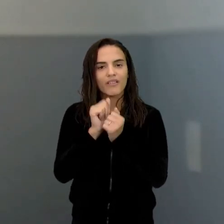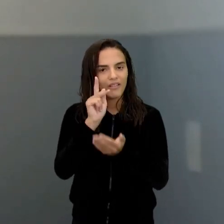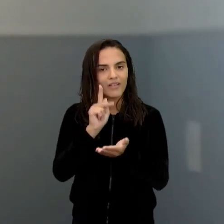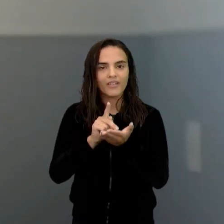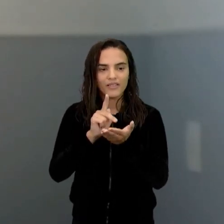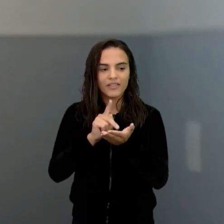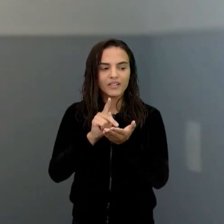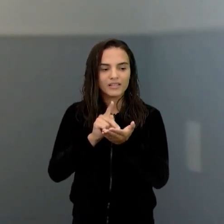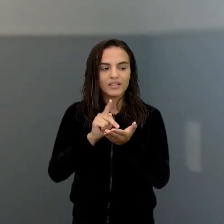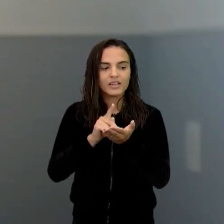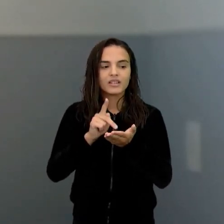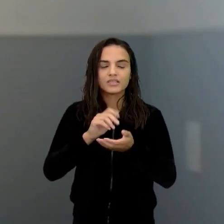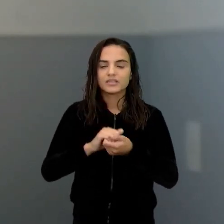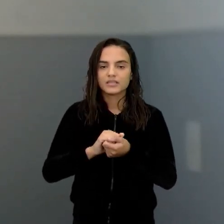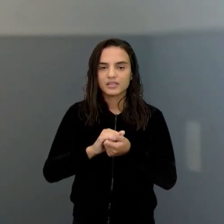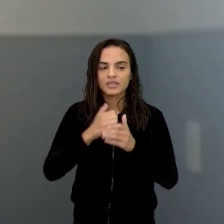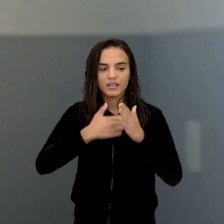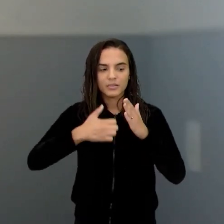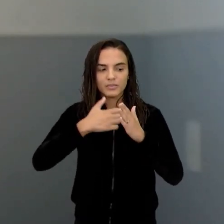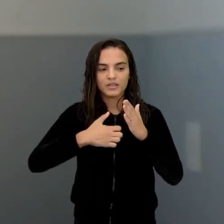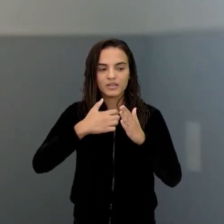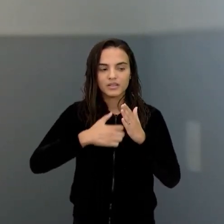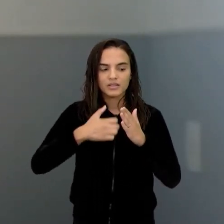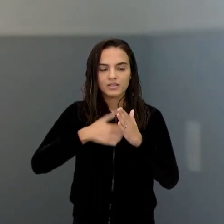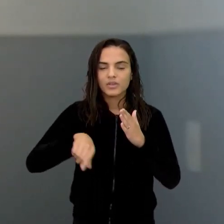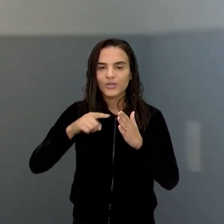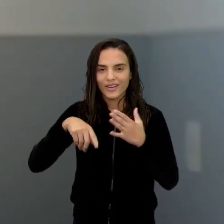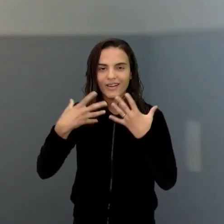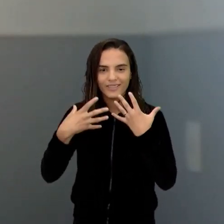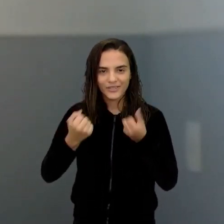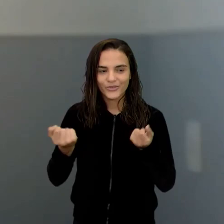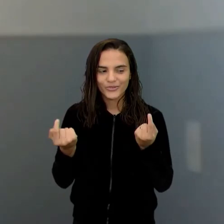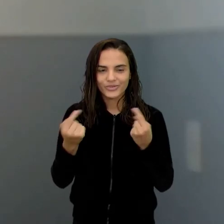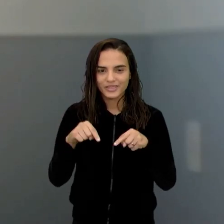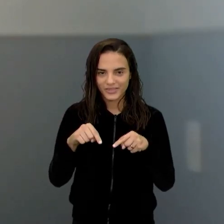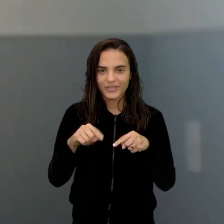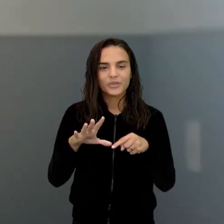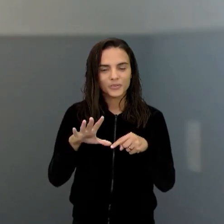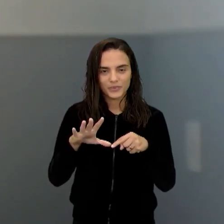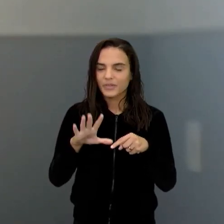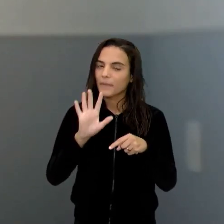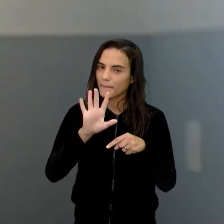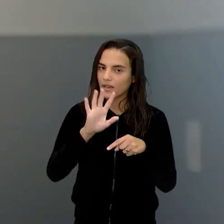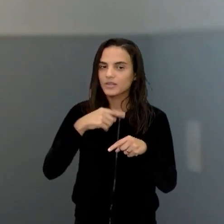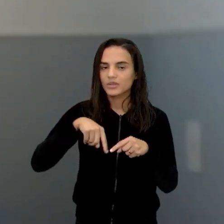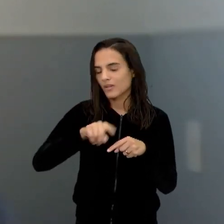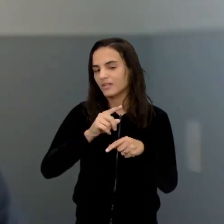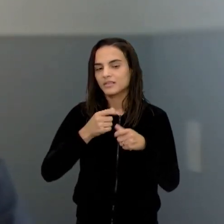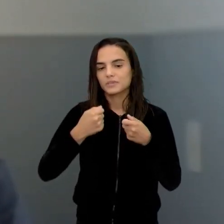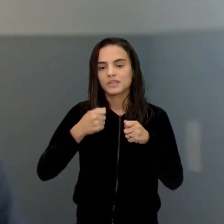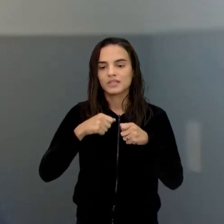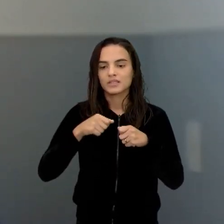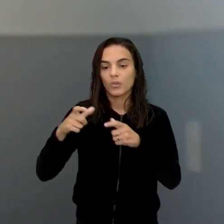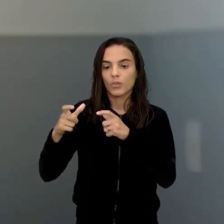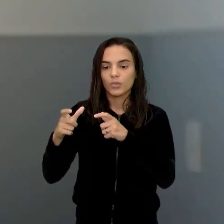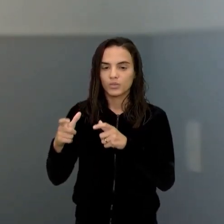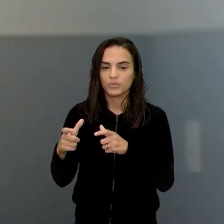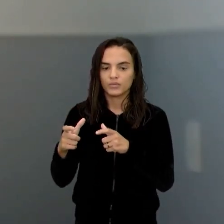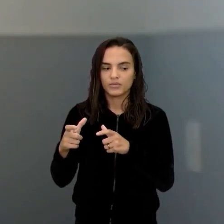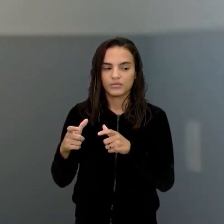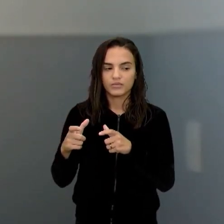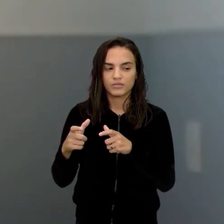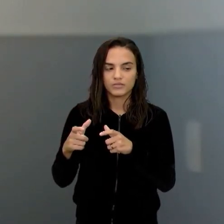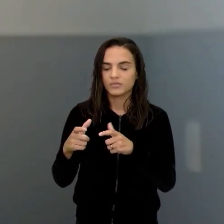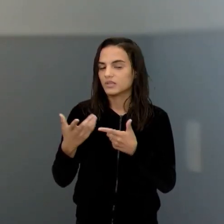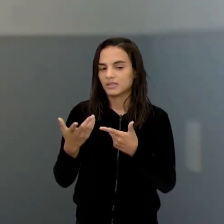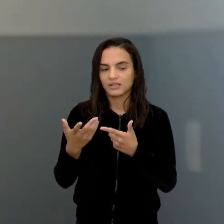verdade que a empresa não é porque a gente aceitou o desafio que a gente deve estar em um local em